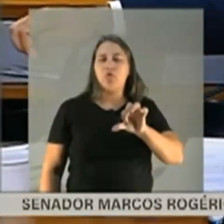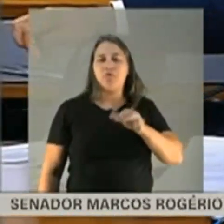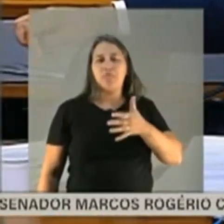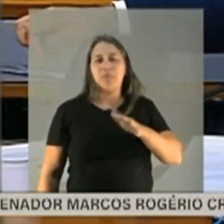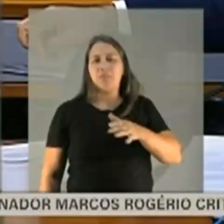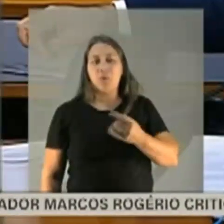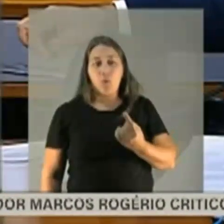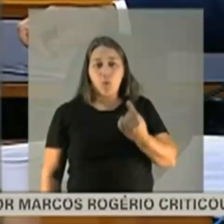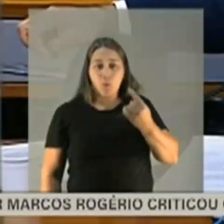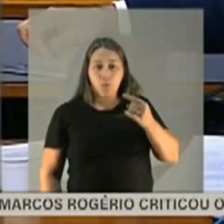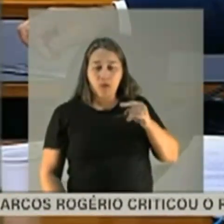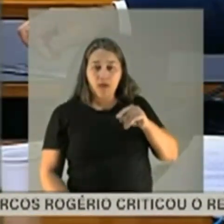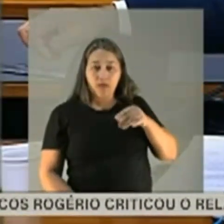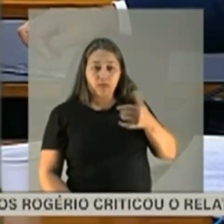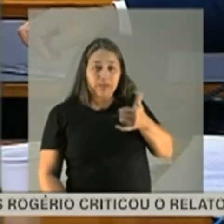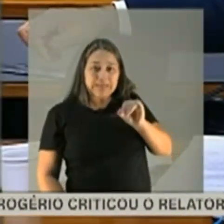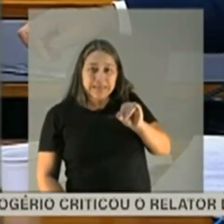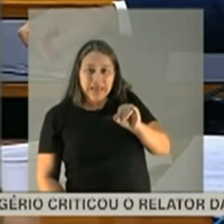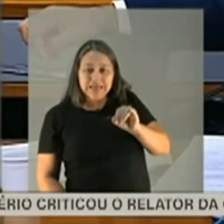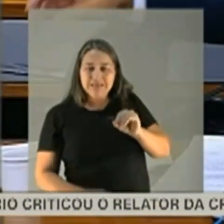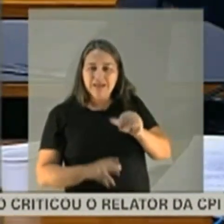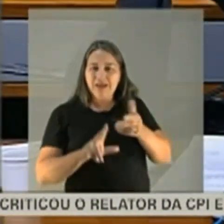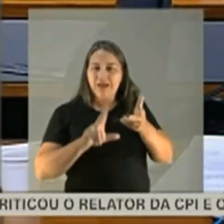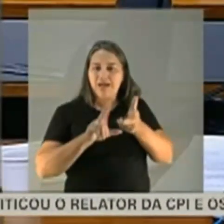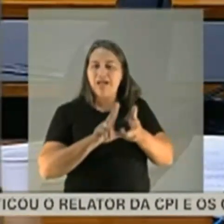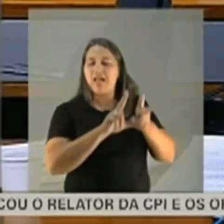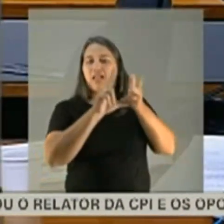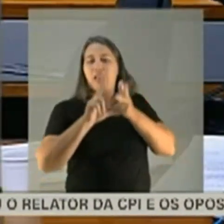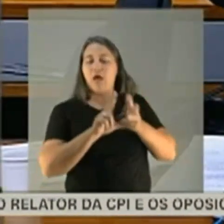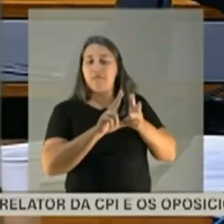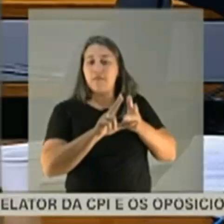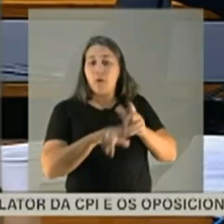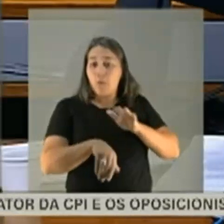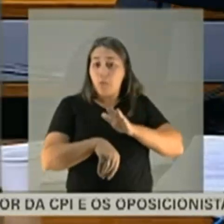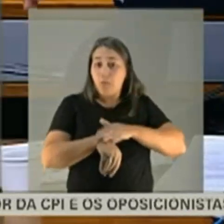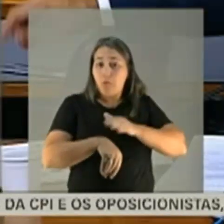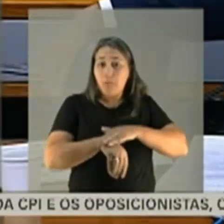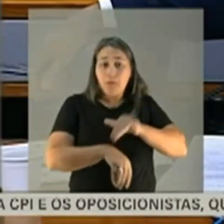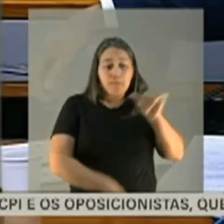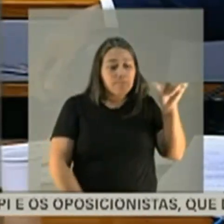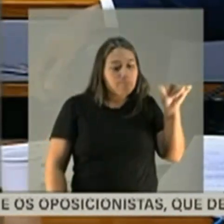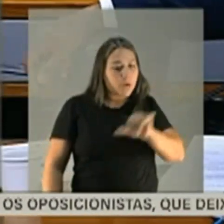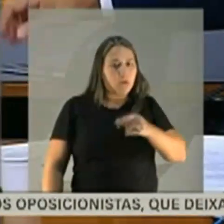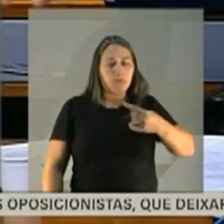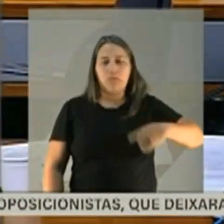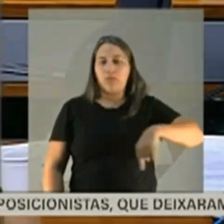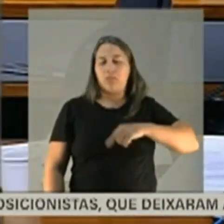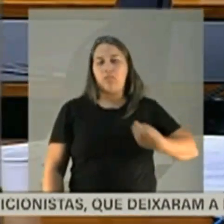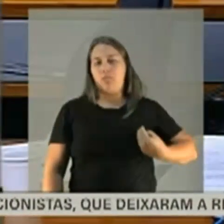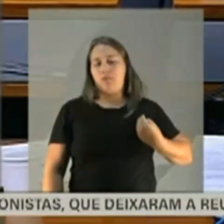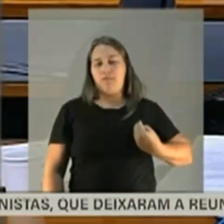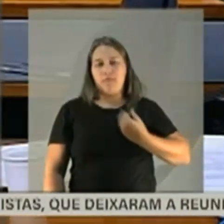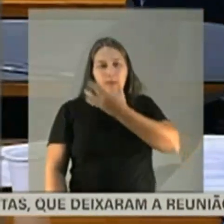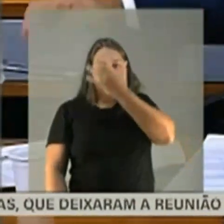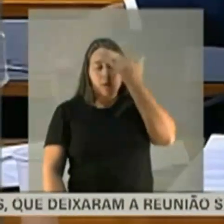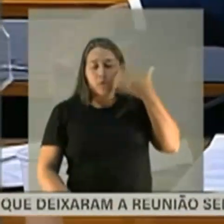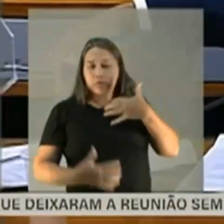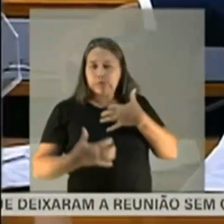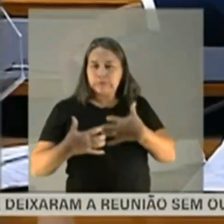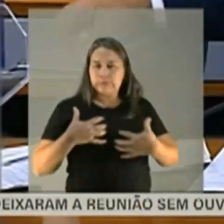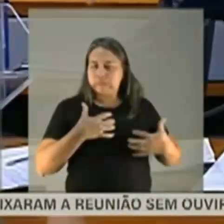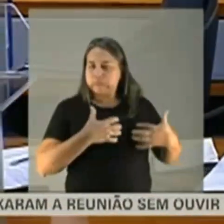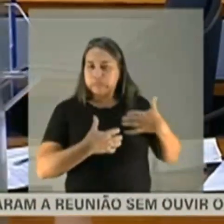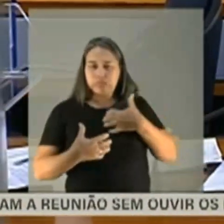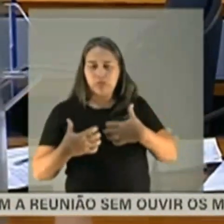quase uma dezena de lives, no momento mais crítico que a gente estava, as pessoas